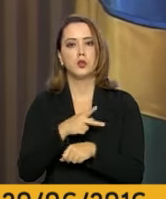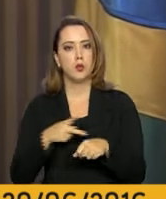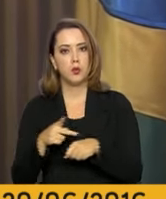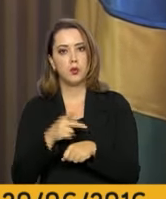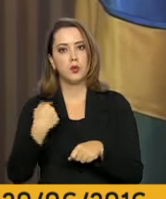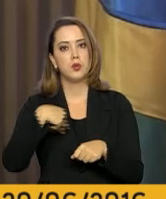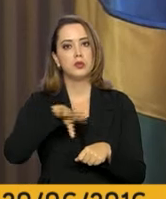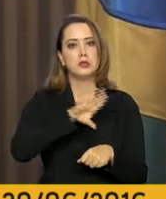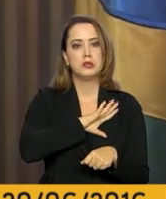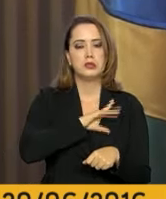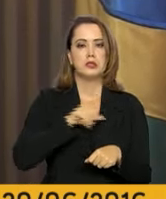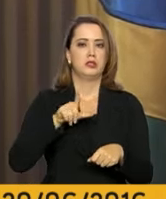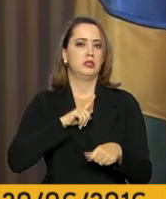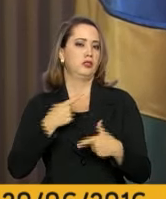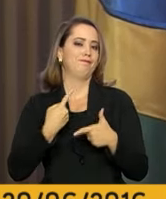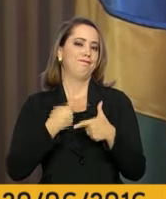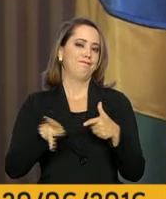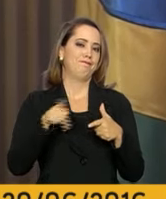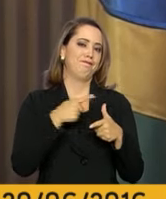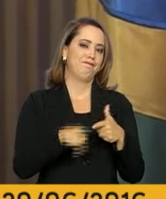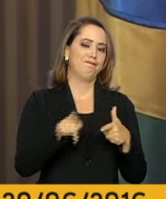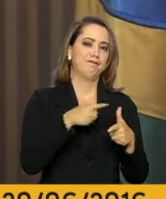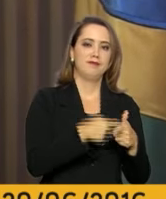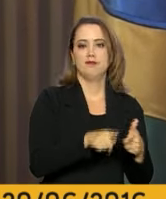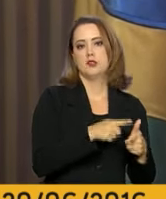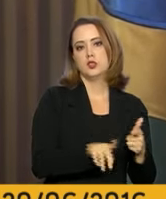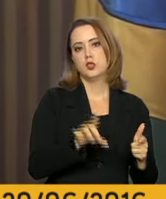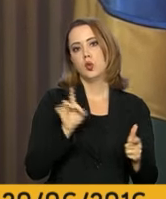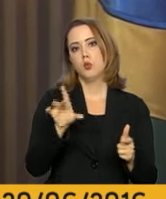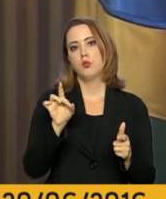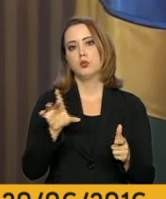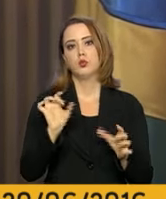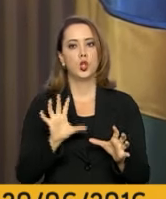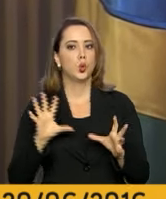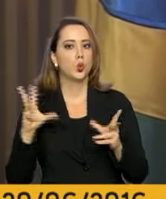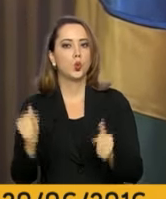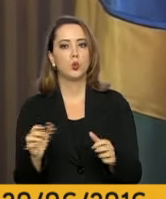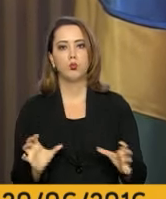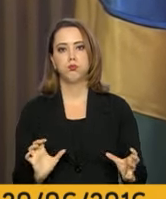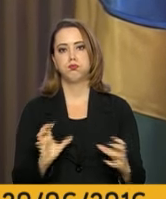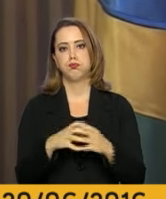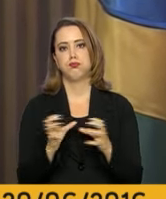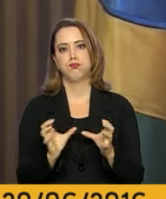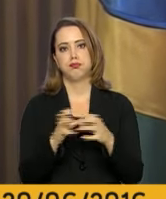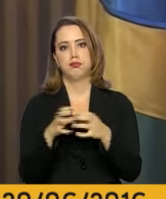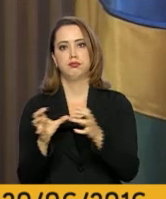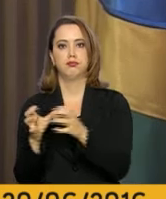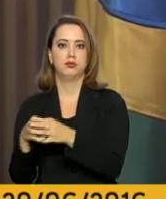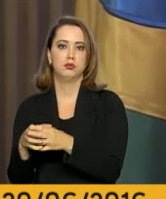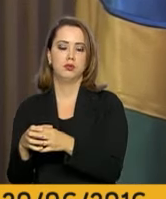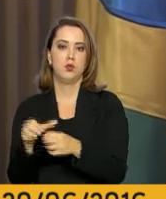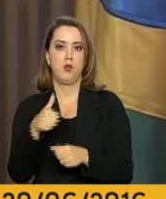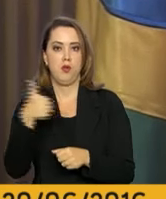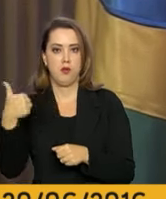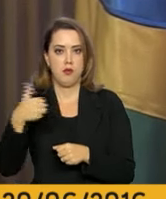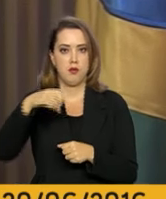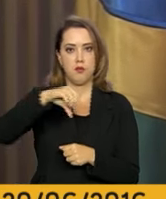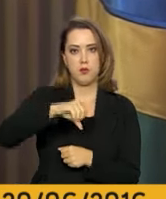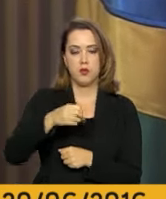tivemos crise sobre crise porque toda a vocação era vocação centralizadora que deu em 64 em